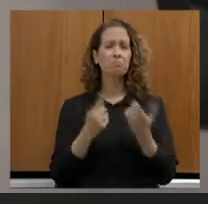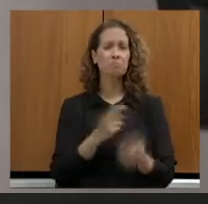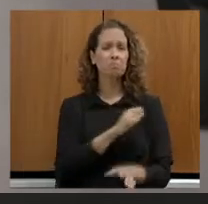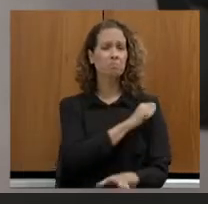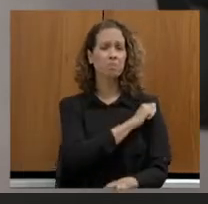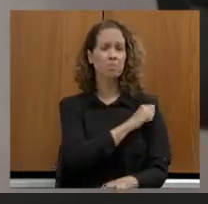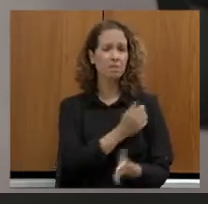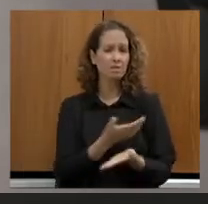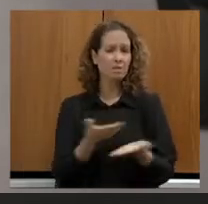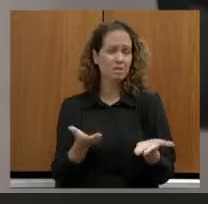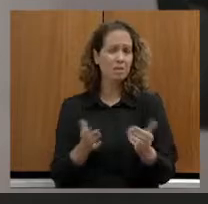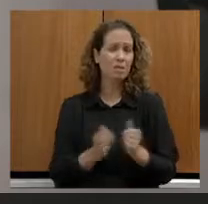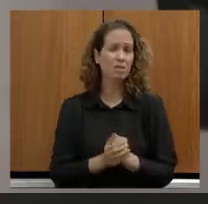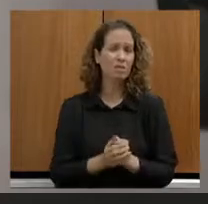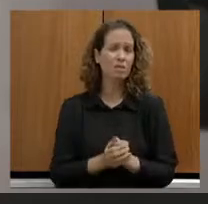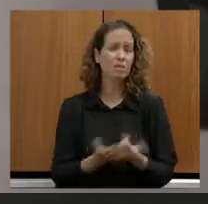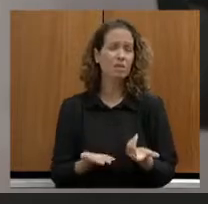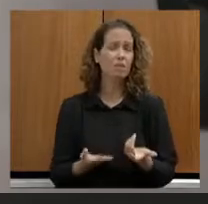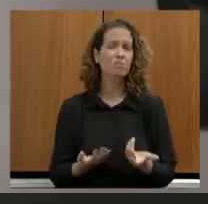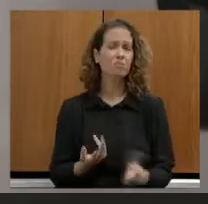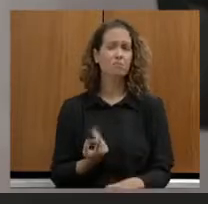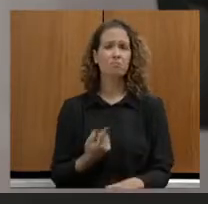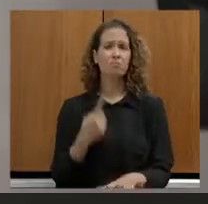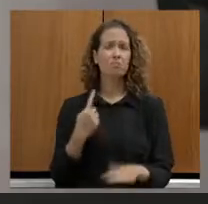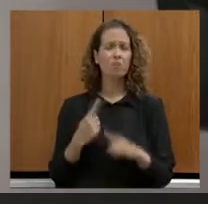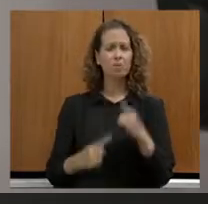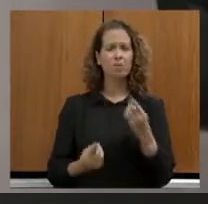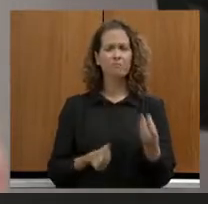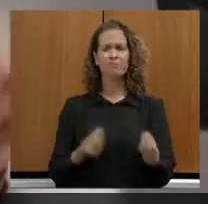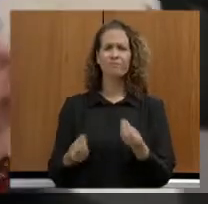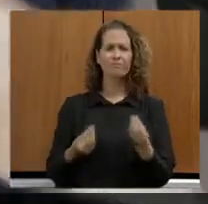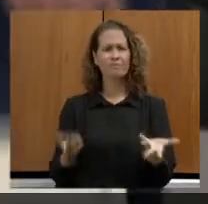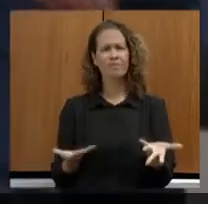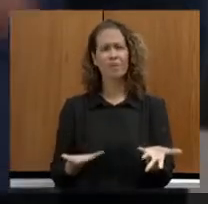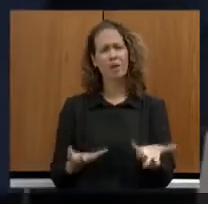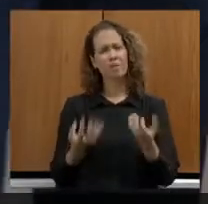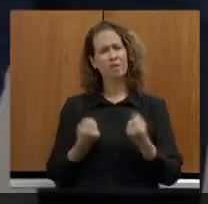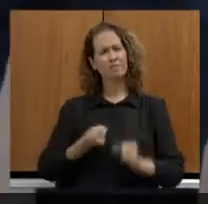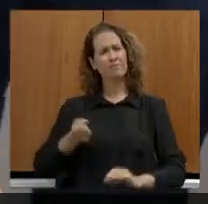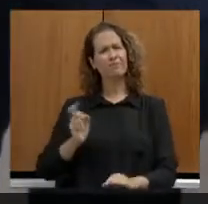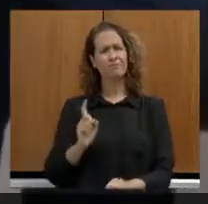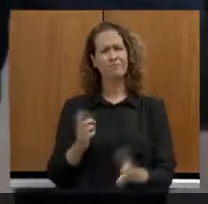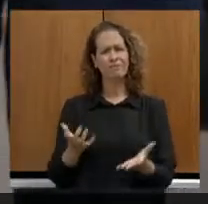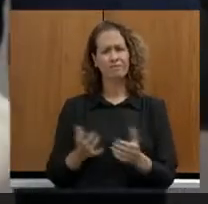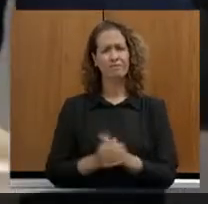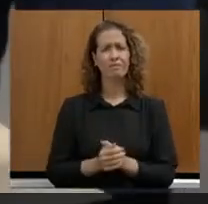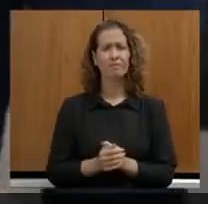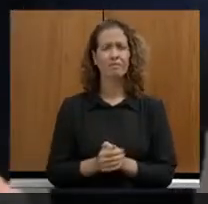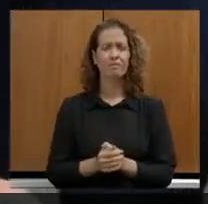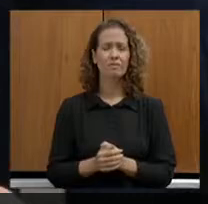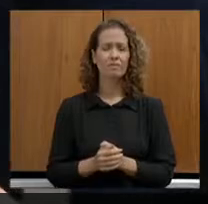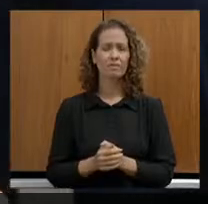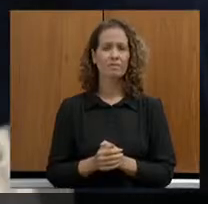alunas sendo um retrocesso inadmissível proibir o uso dos penteados que fazem parte dessa E aí